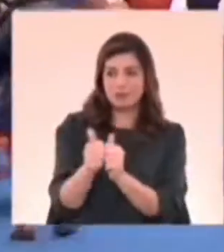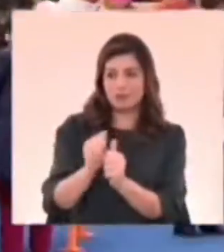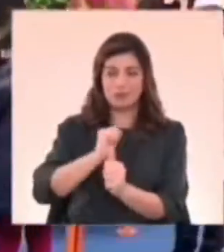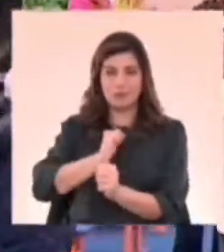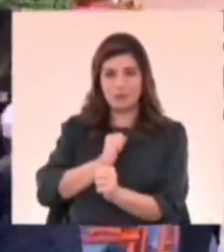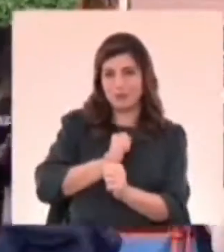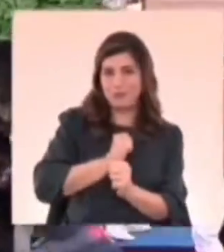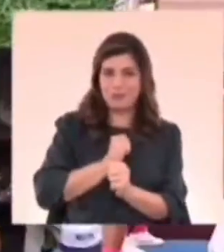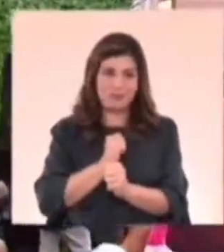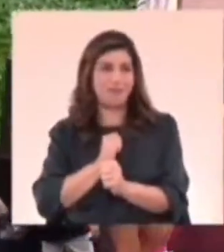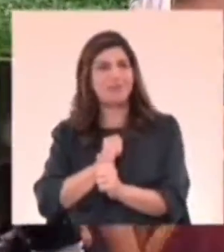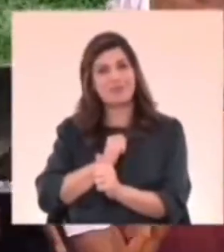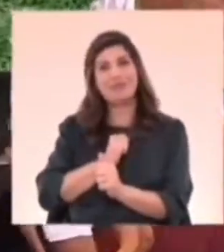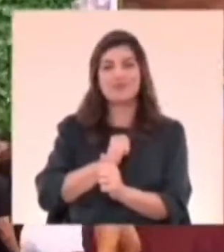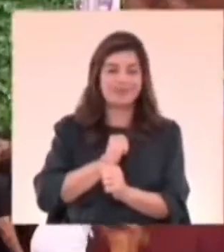procurando